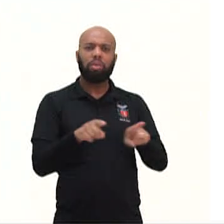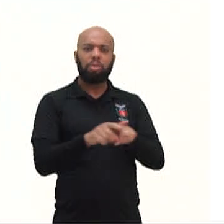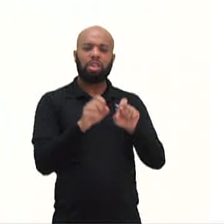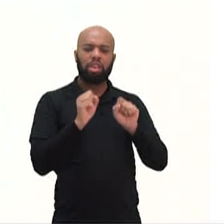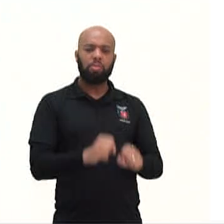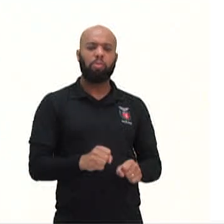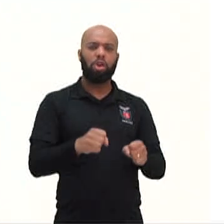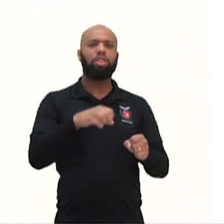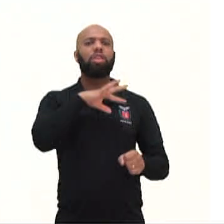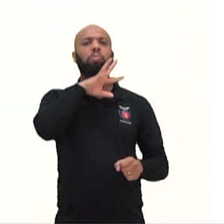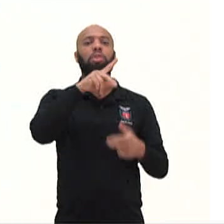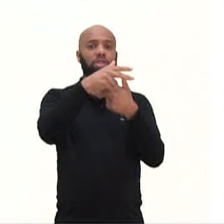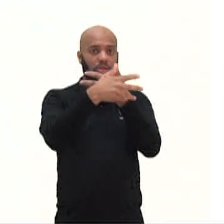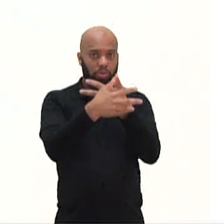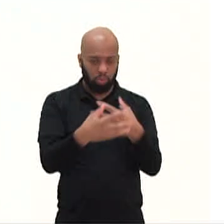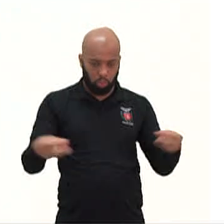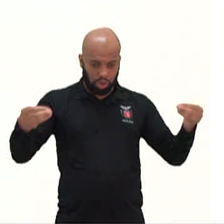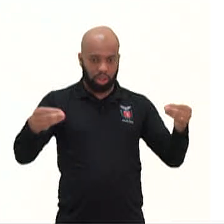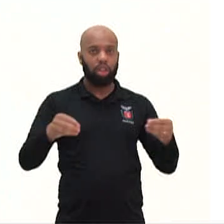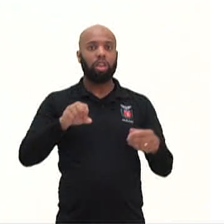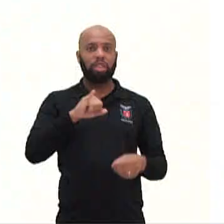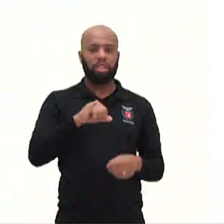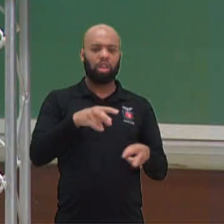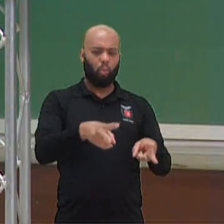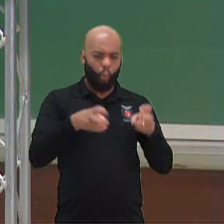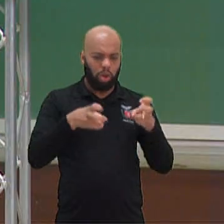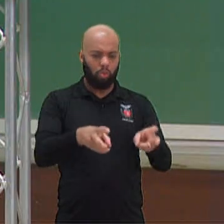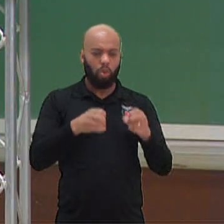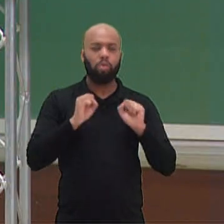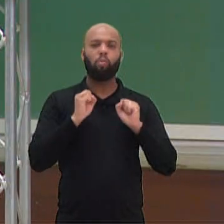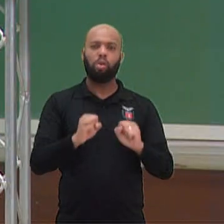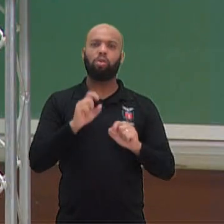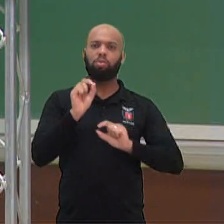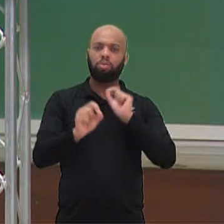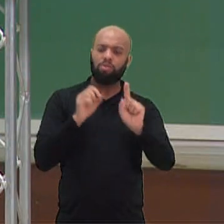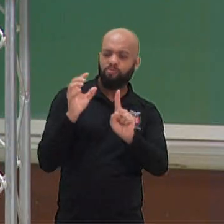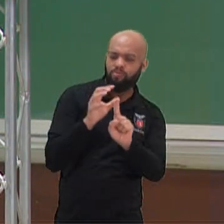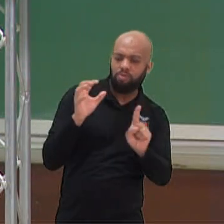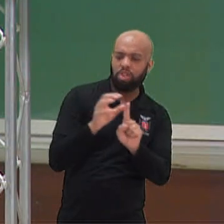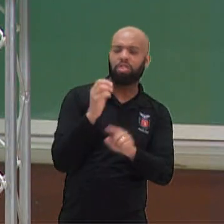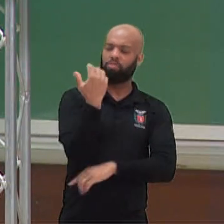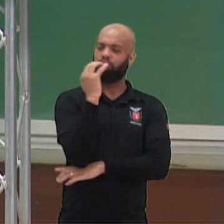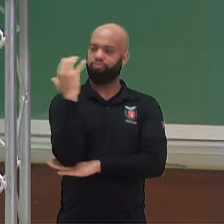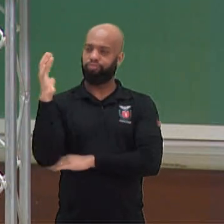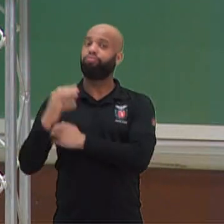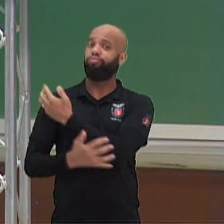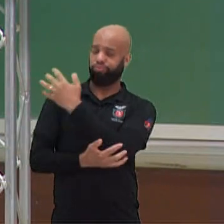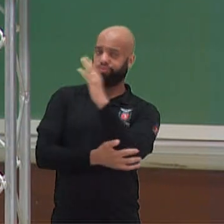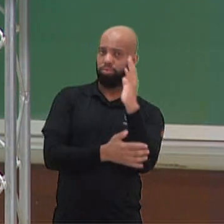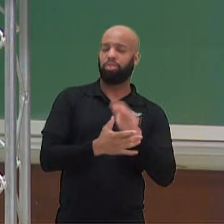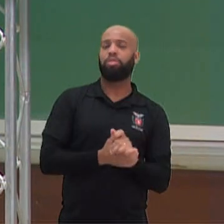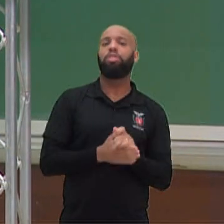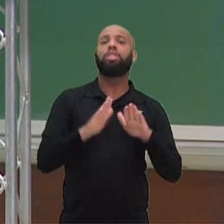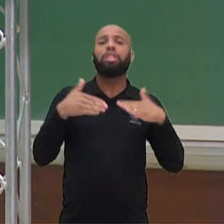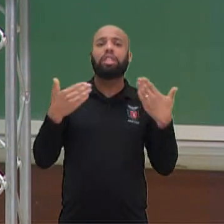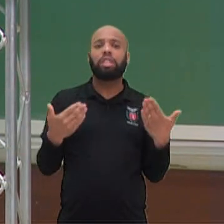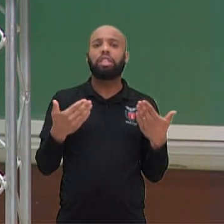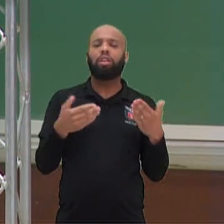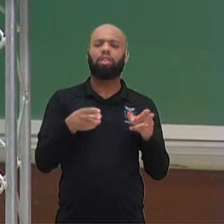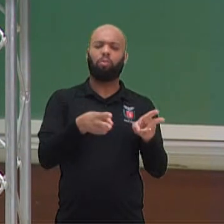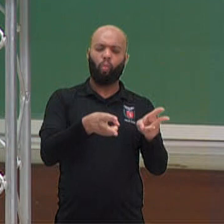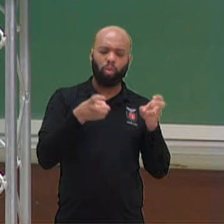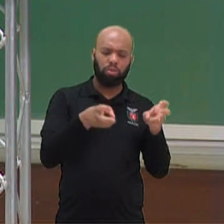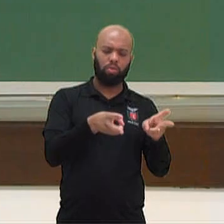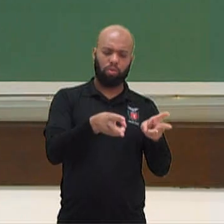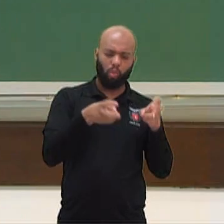extração demasiada, ela acaba por interferir e impactar o meio ambiente, né? Então, essa